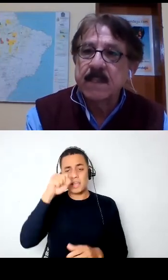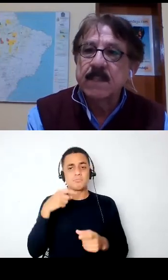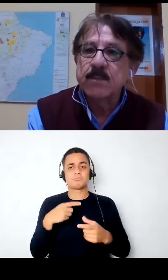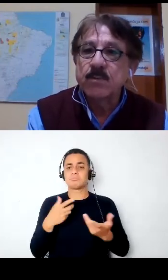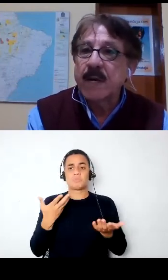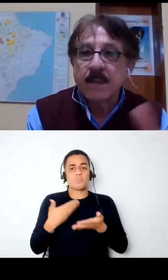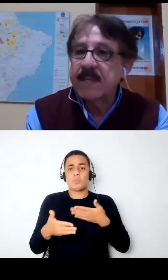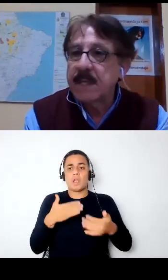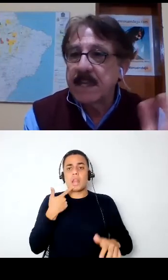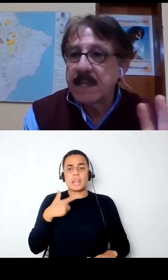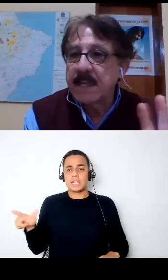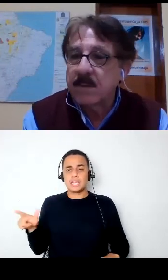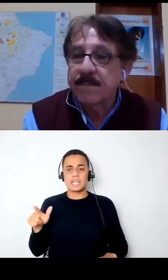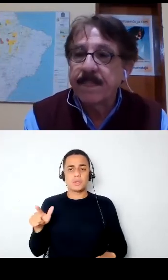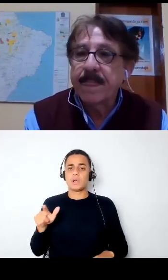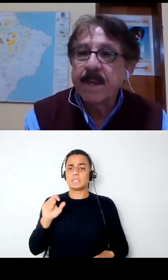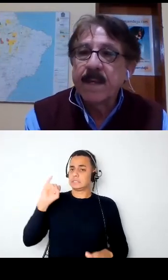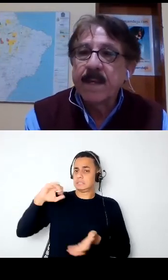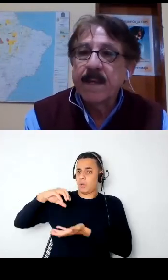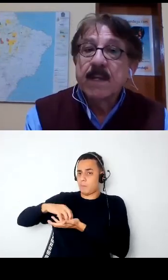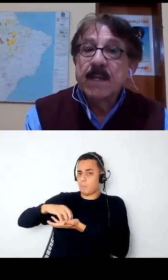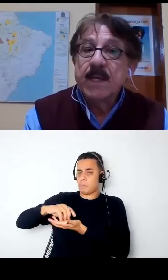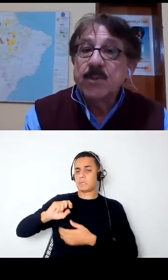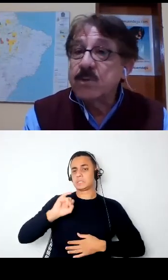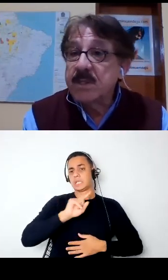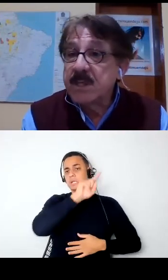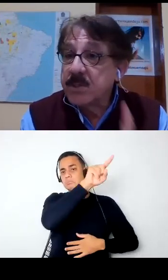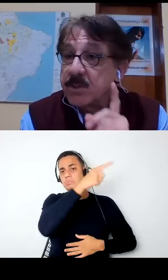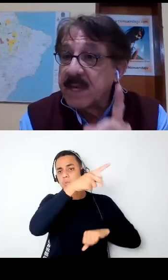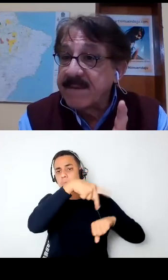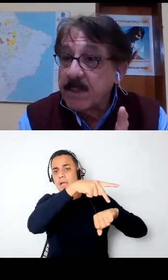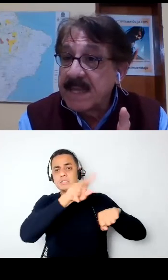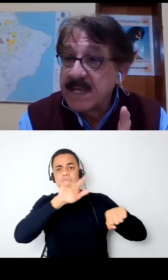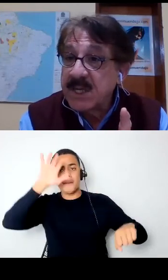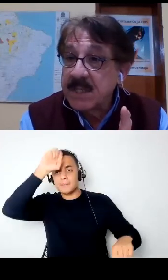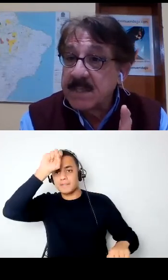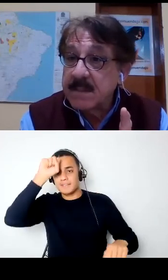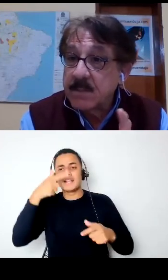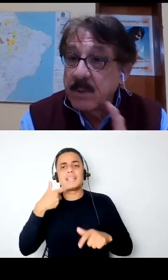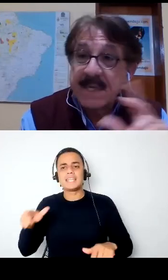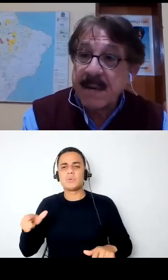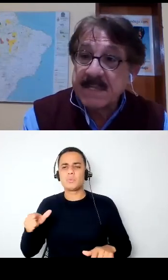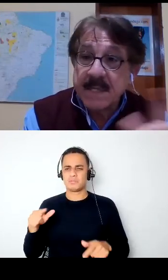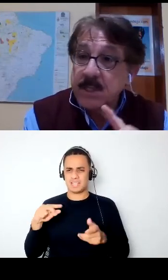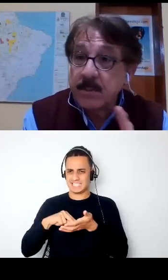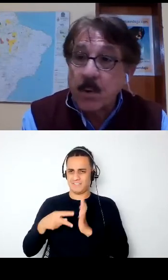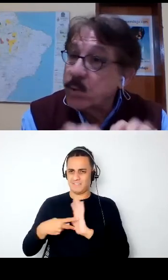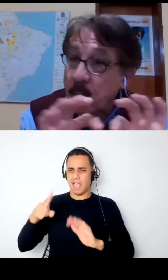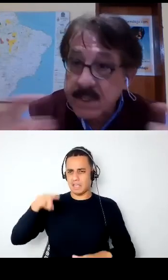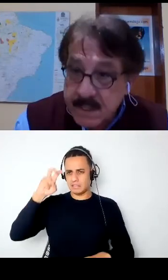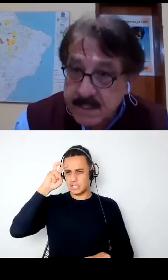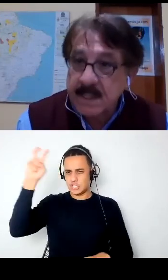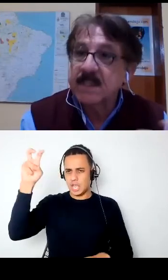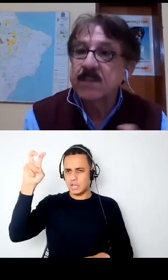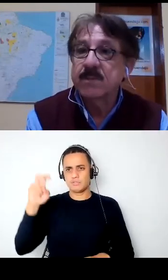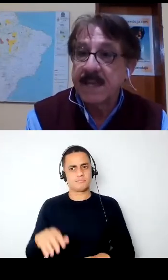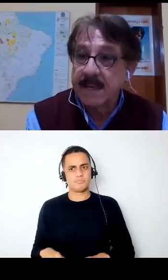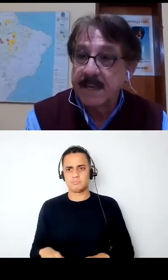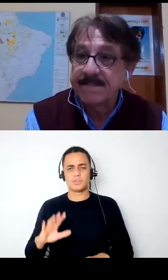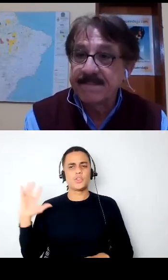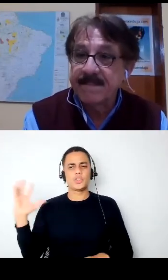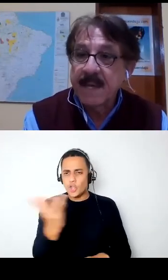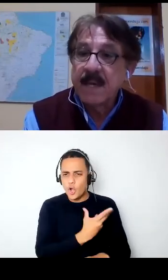favor? Para os cientistas da linguagem, no nosso caso, cada língua é um elemento insubstituível para montar um quebra-cabeça